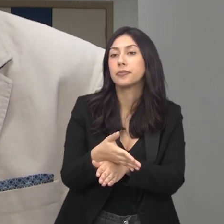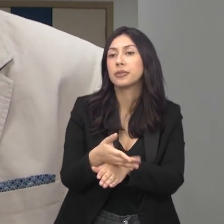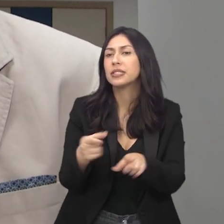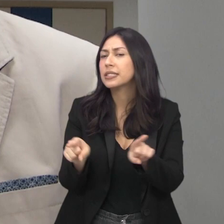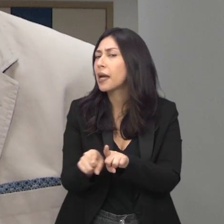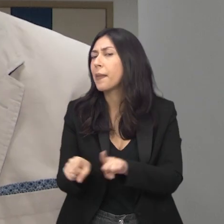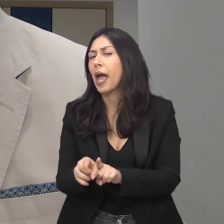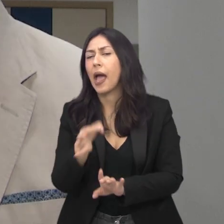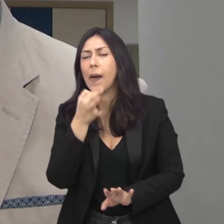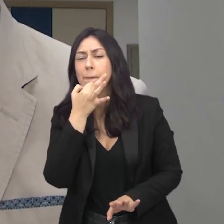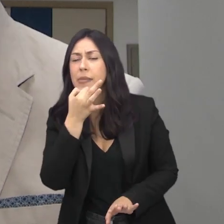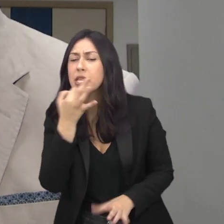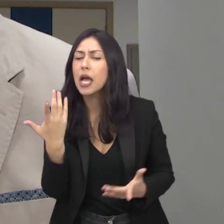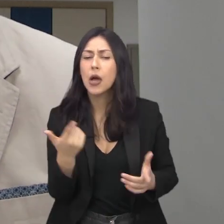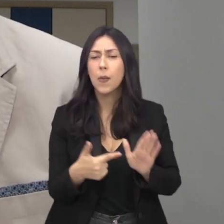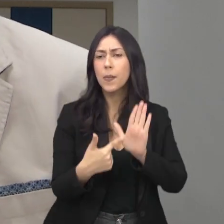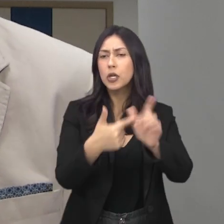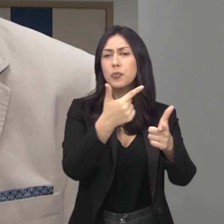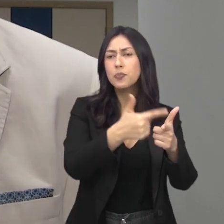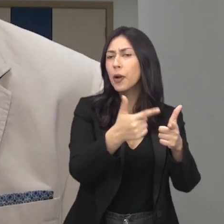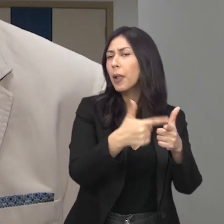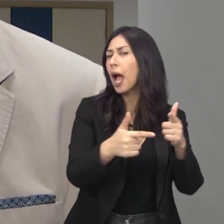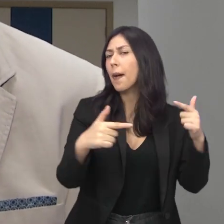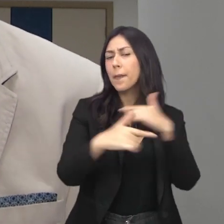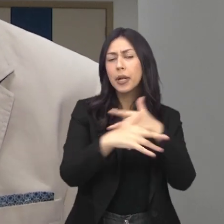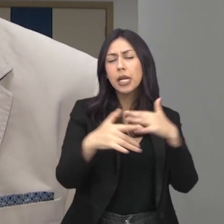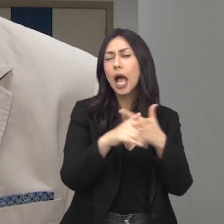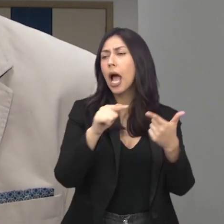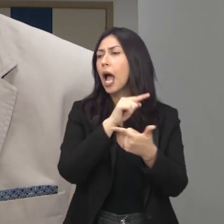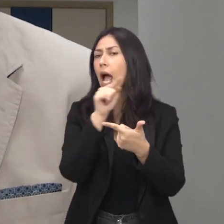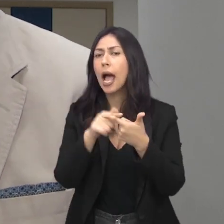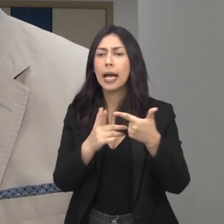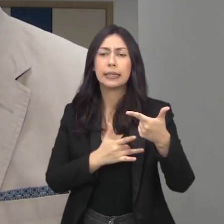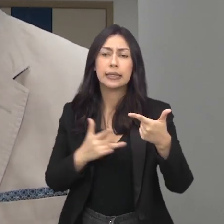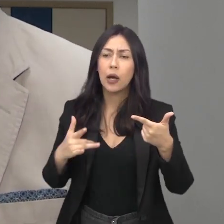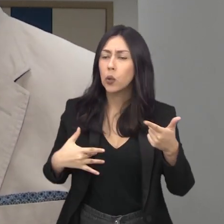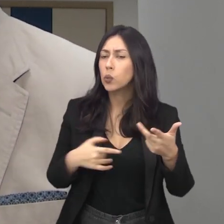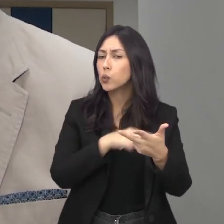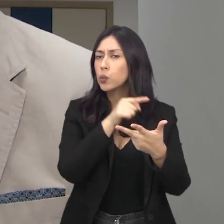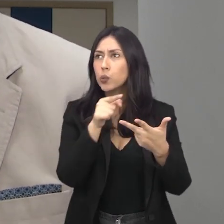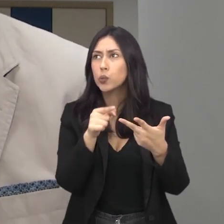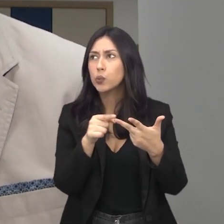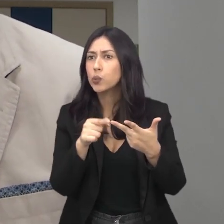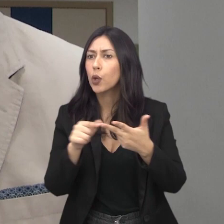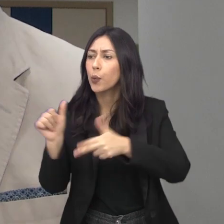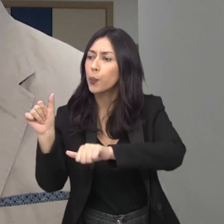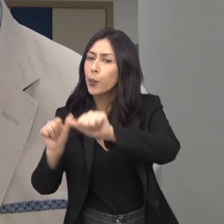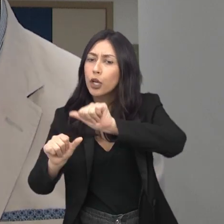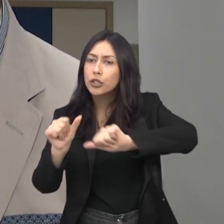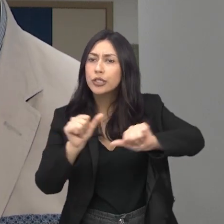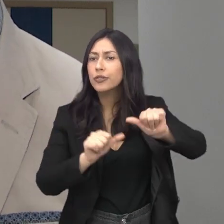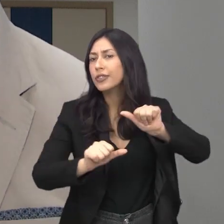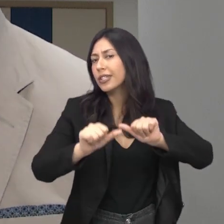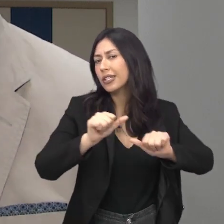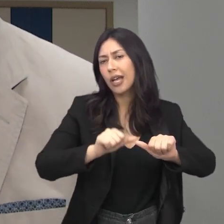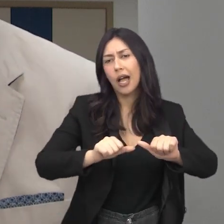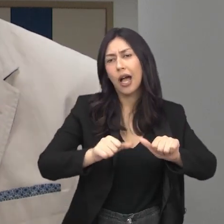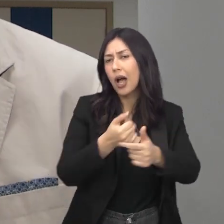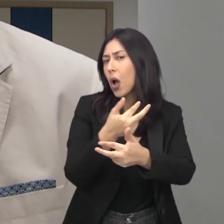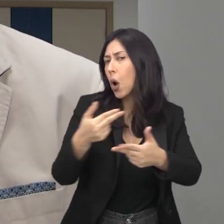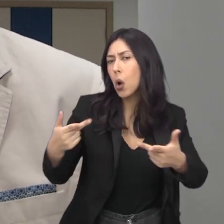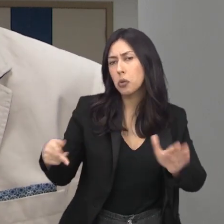mais, né, passando sugestões, problema de mobilidade, trânsito, problema de saúde, sugestões de modificar